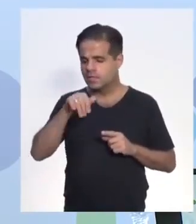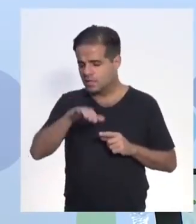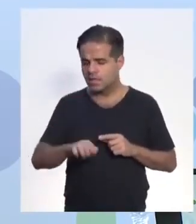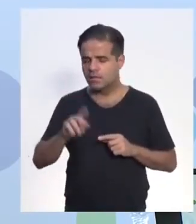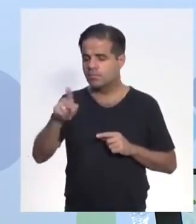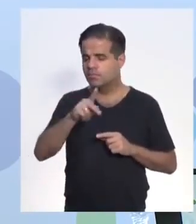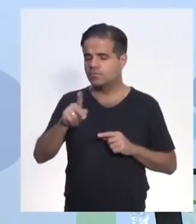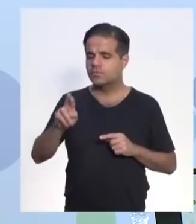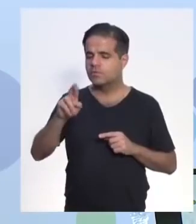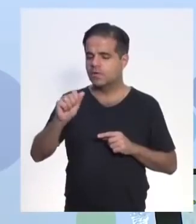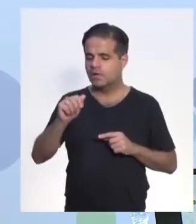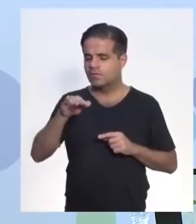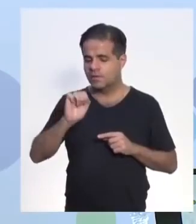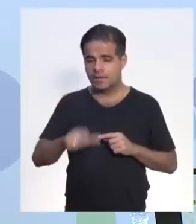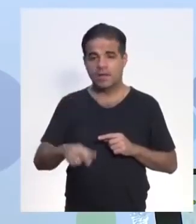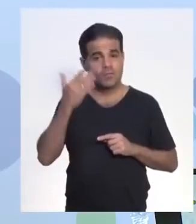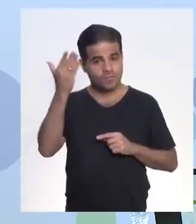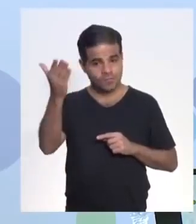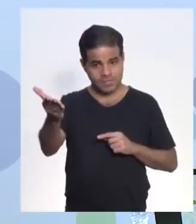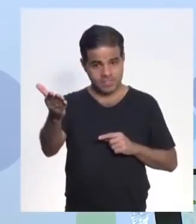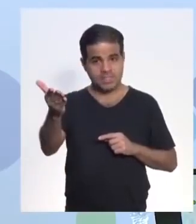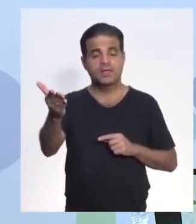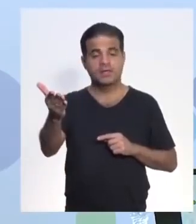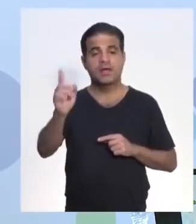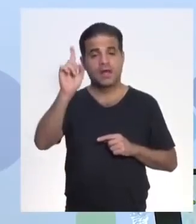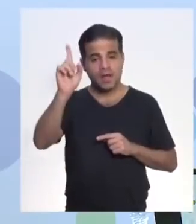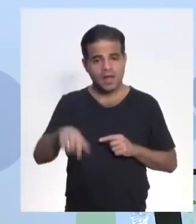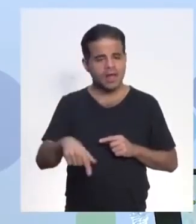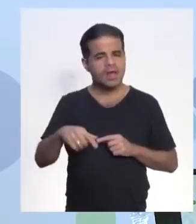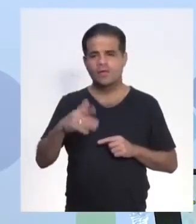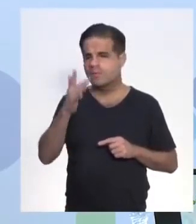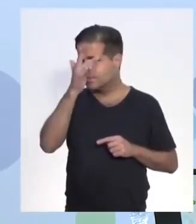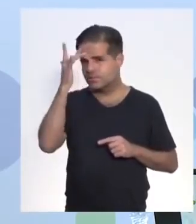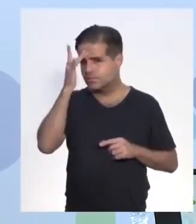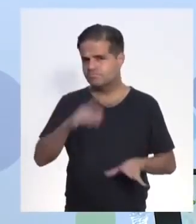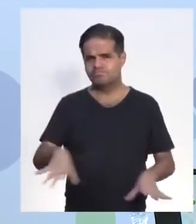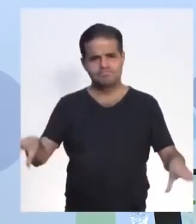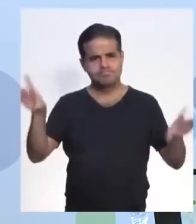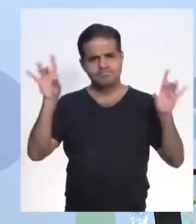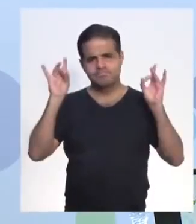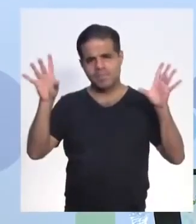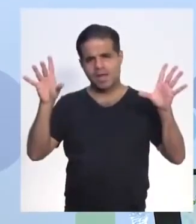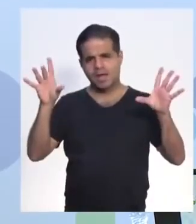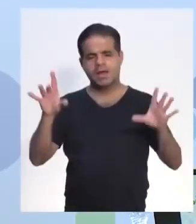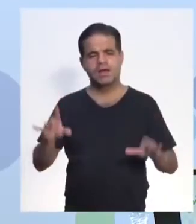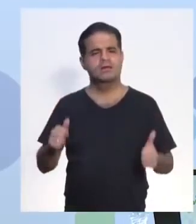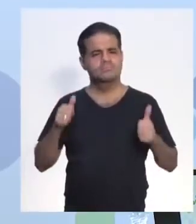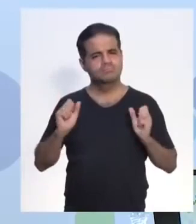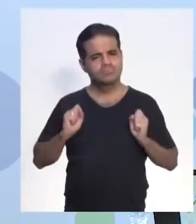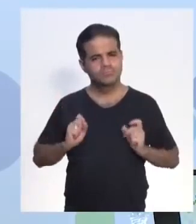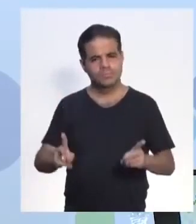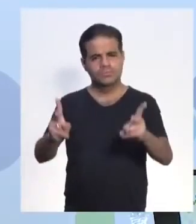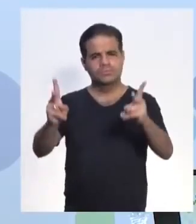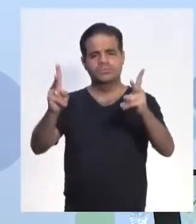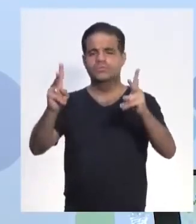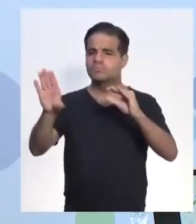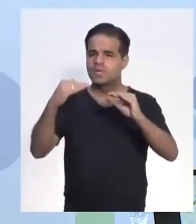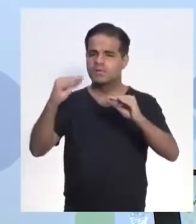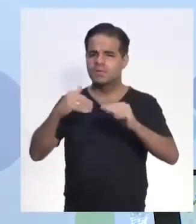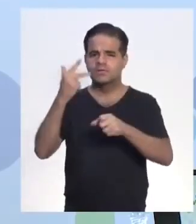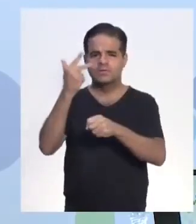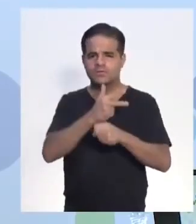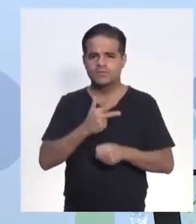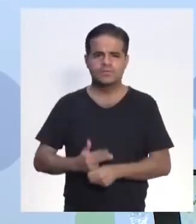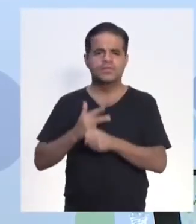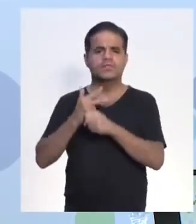professor Rafael. Você é um talento nato. Continue mandando aí os vídeos para